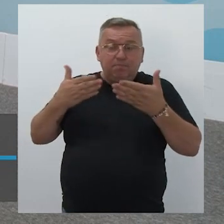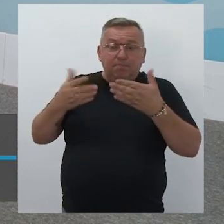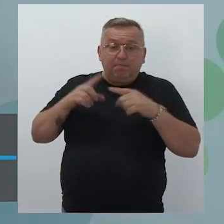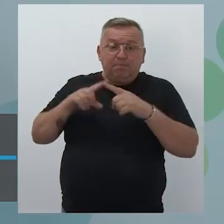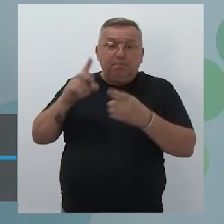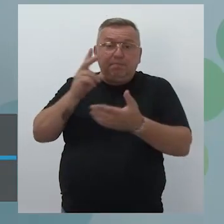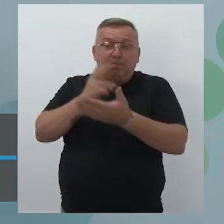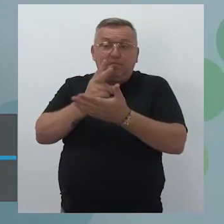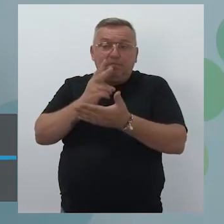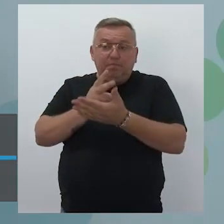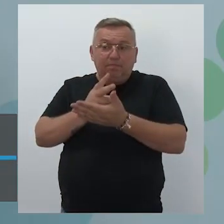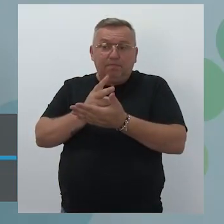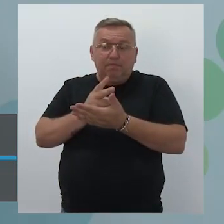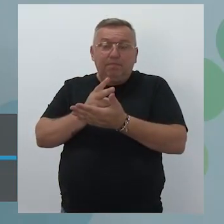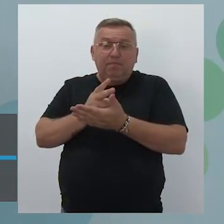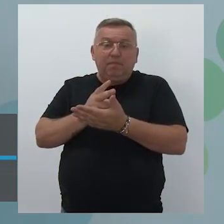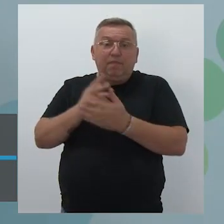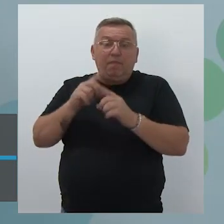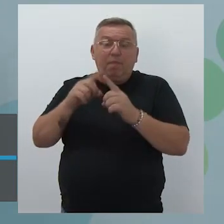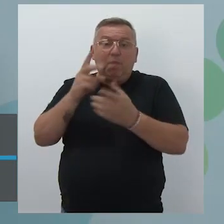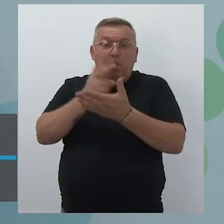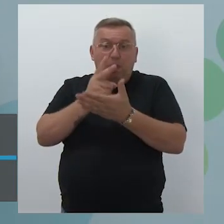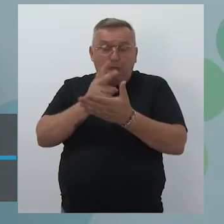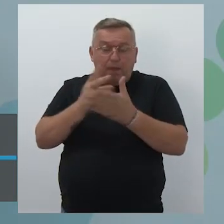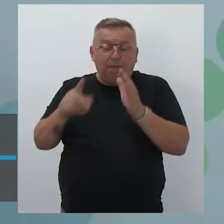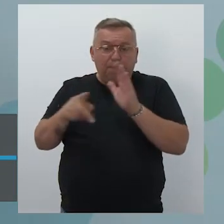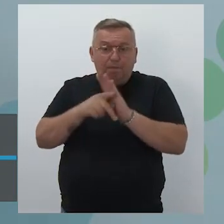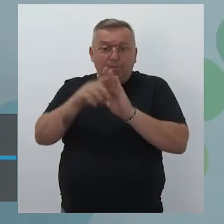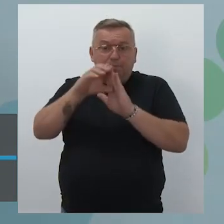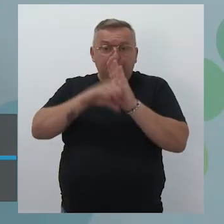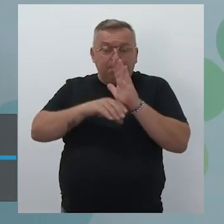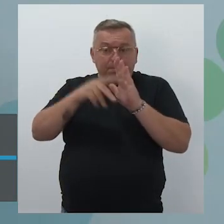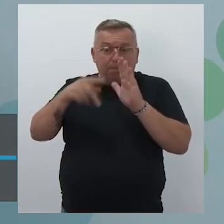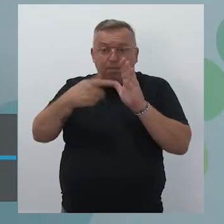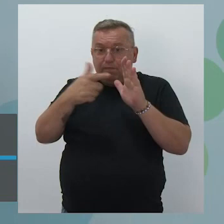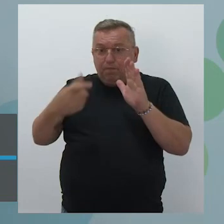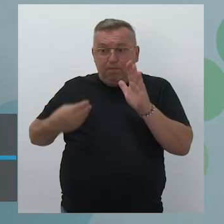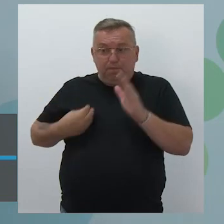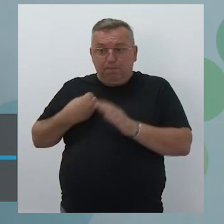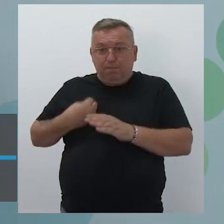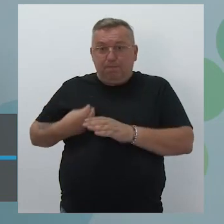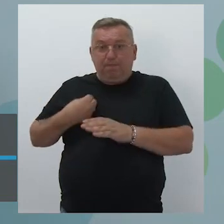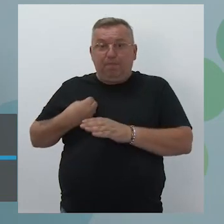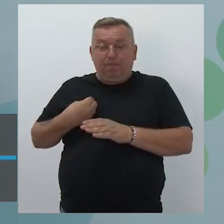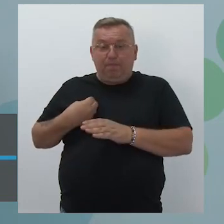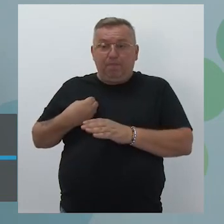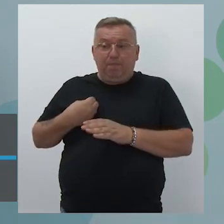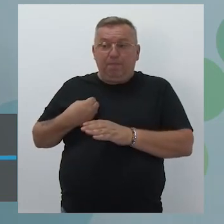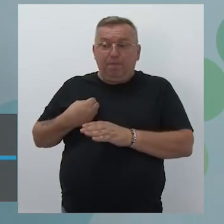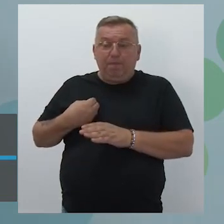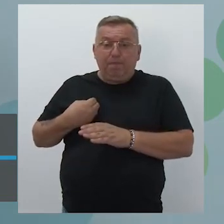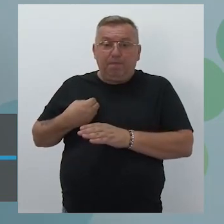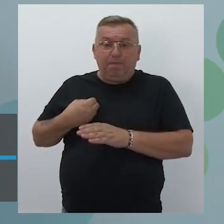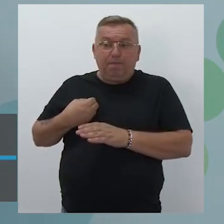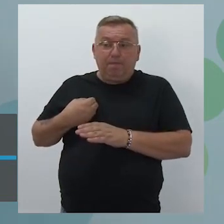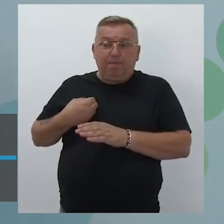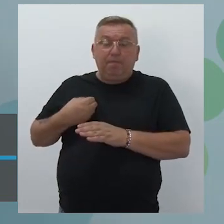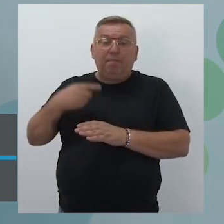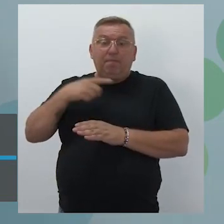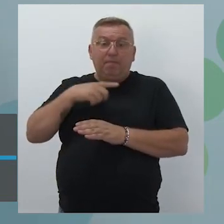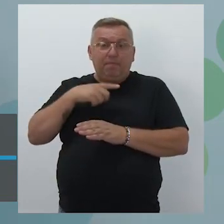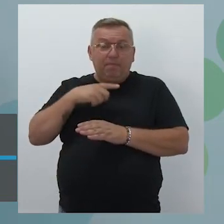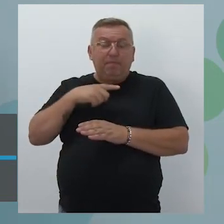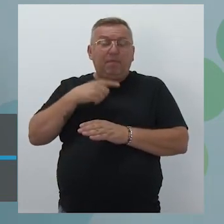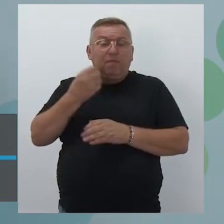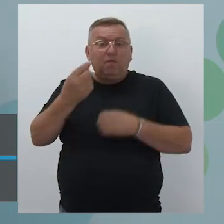com o fundamental. E mesmo os componentes curriculares que não estão presentes lá, nomeadamente, eles estão